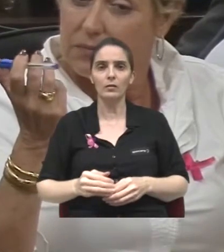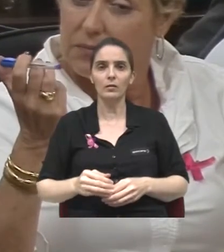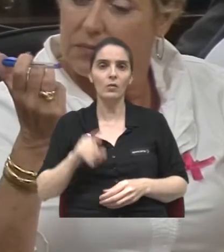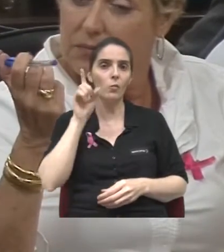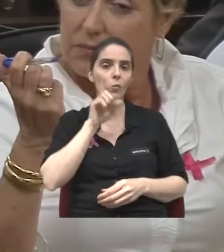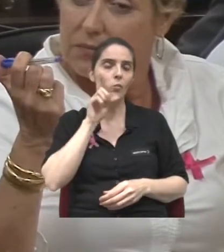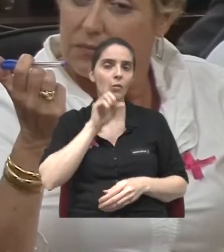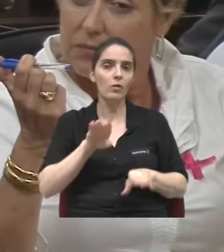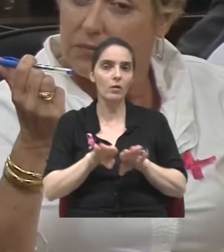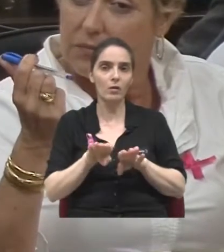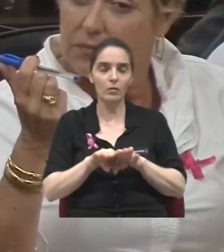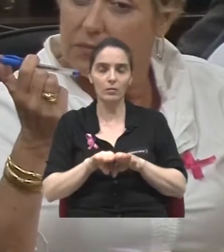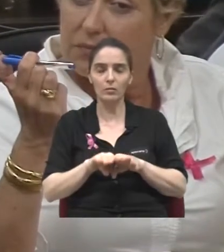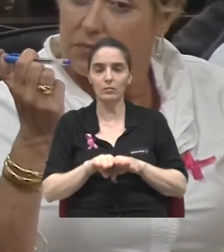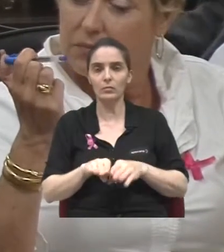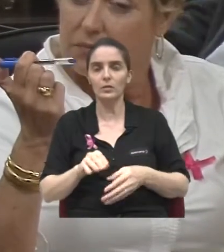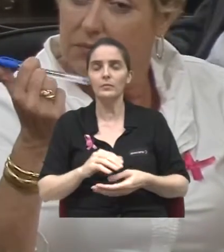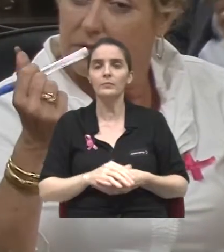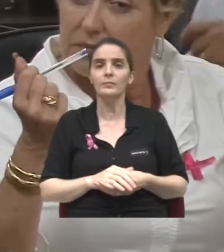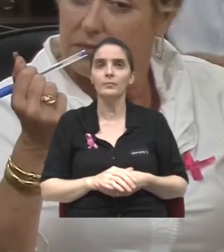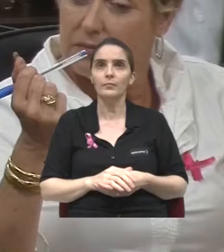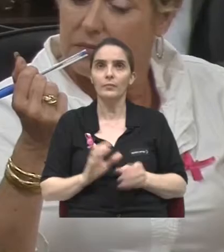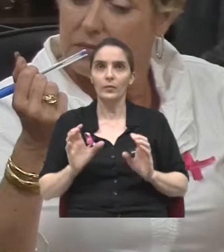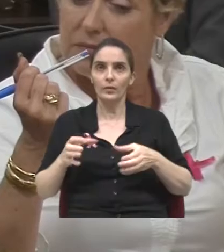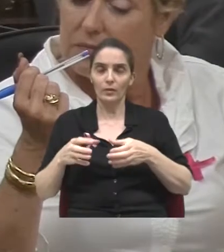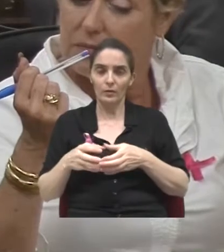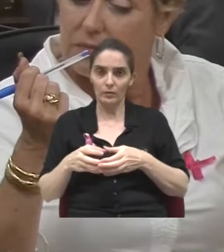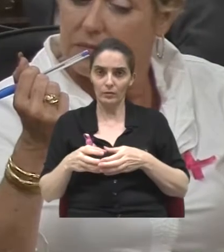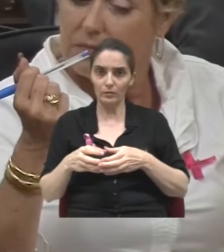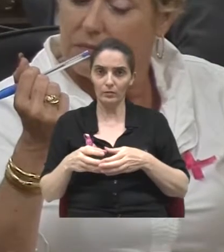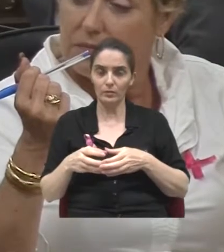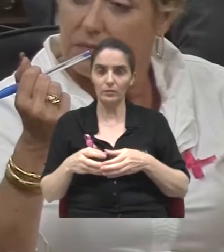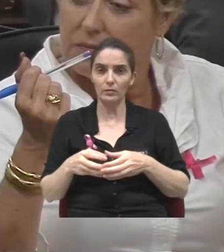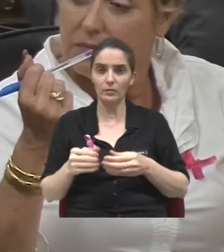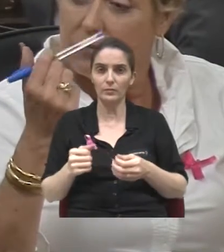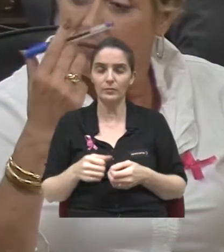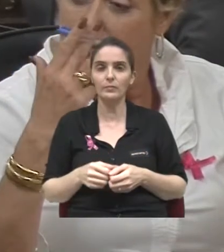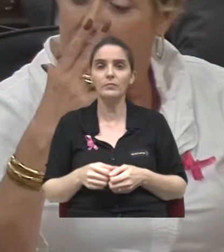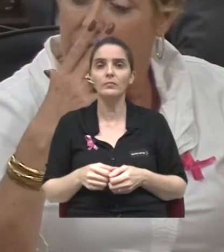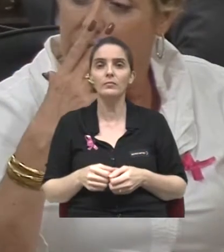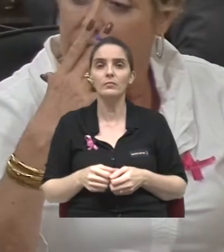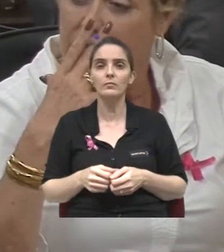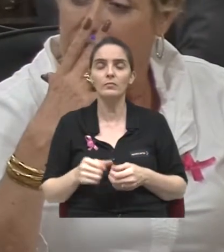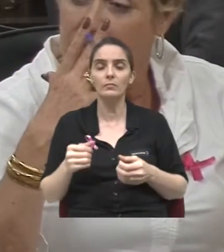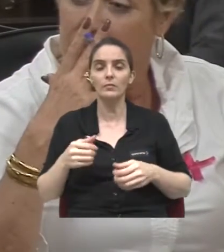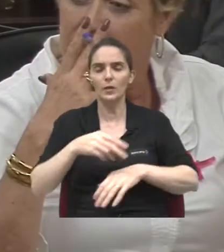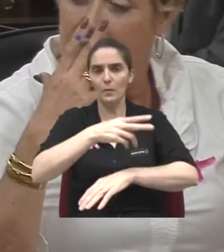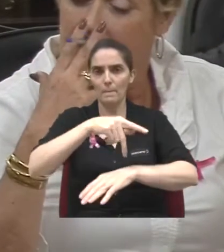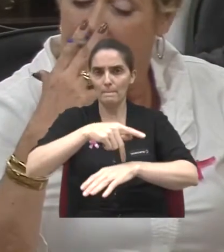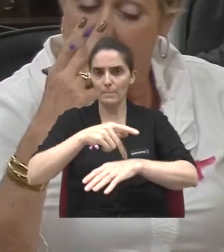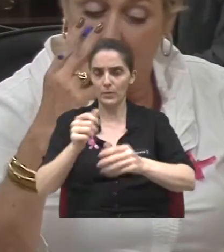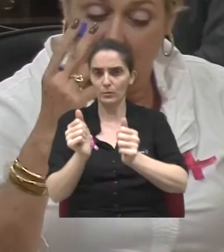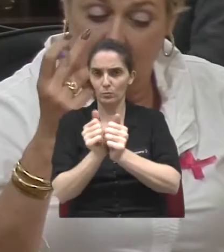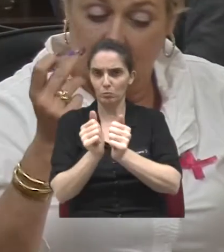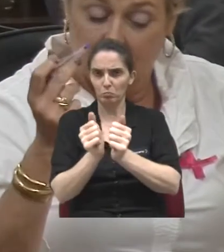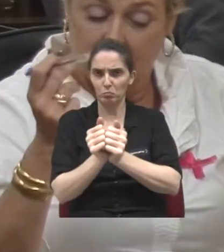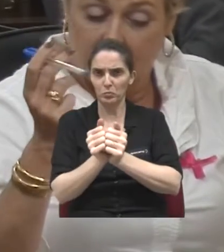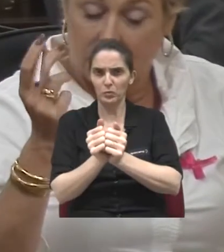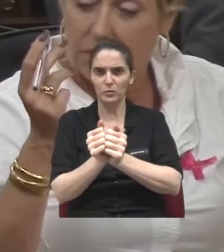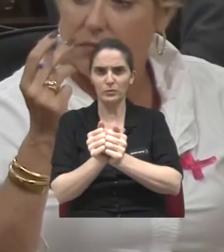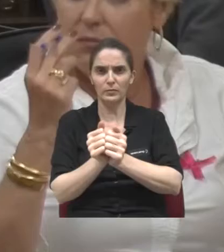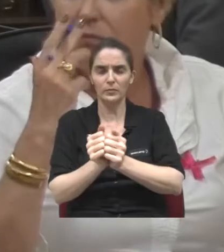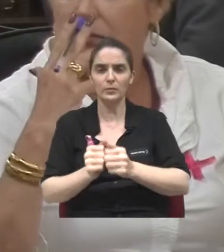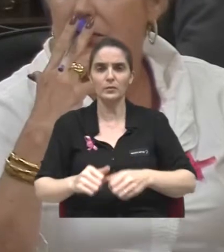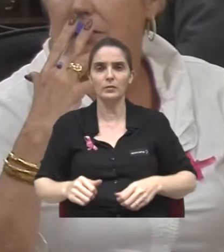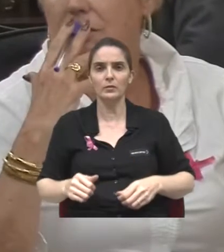no Equador, membro do contingente de missão das Nações Unidas para a estabilização do Haiti, retornando em